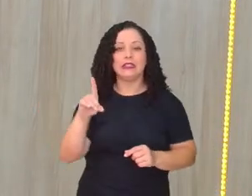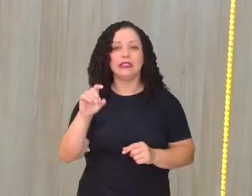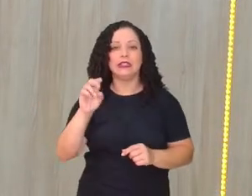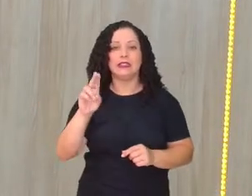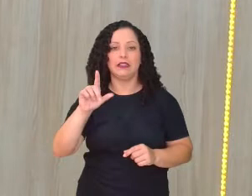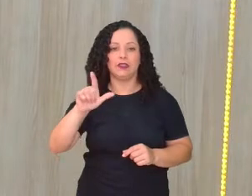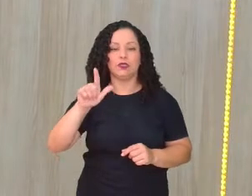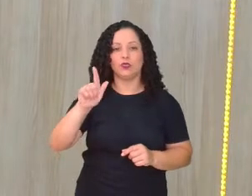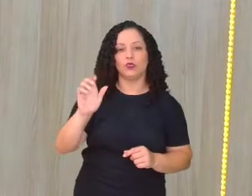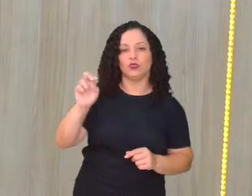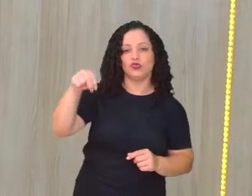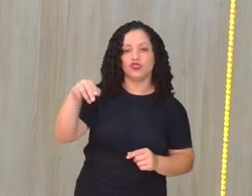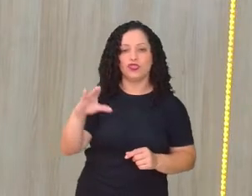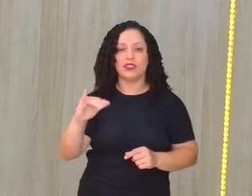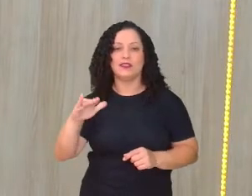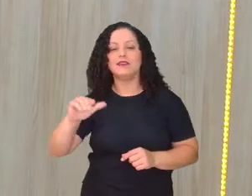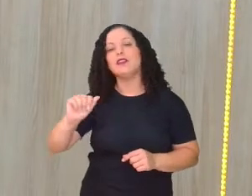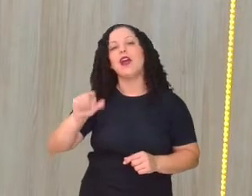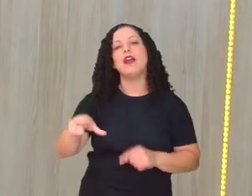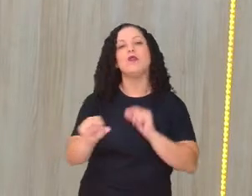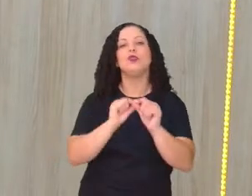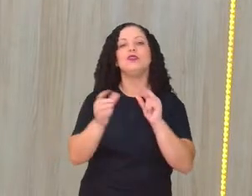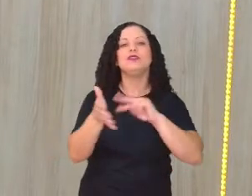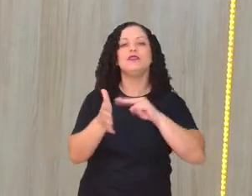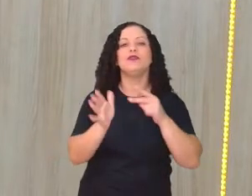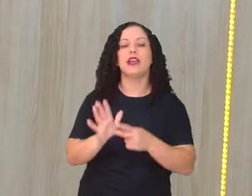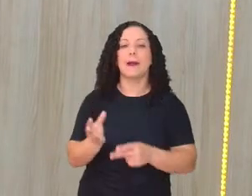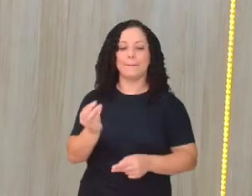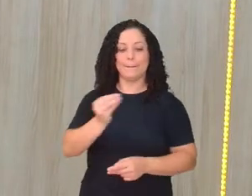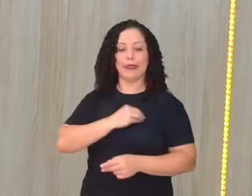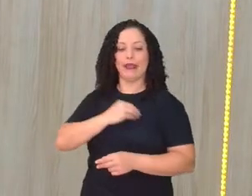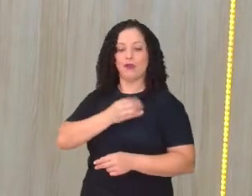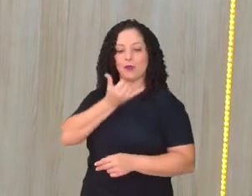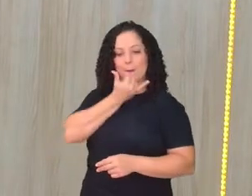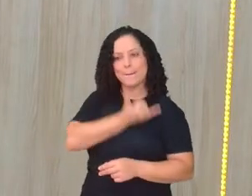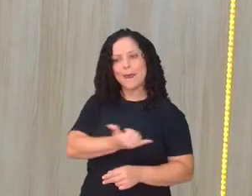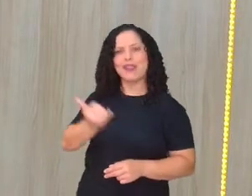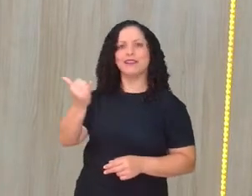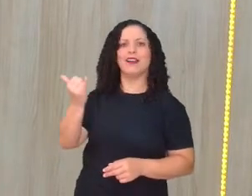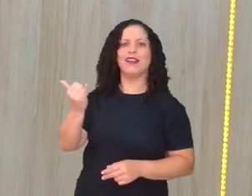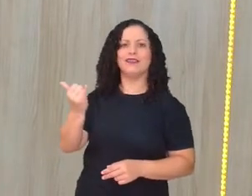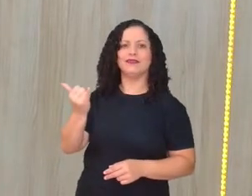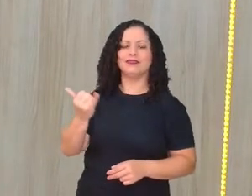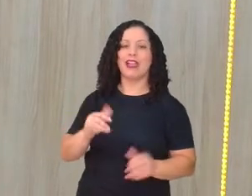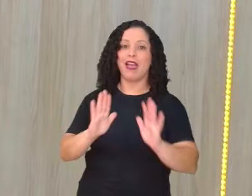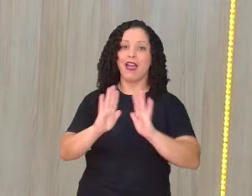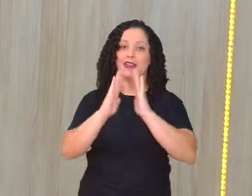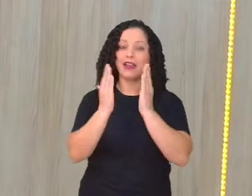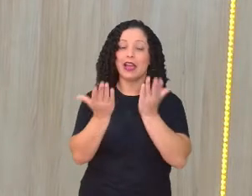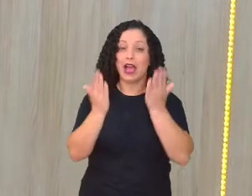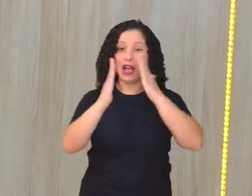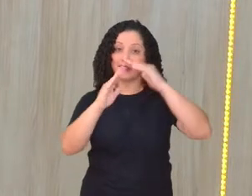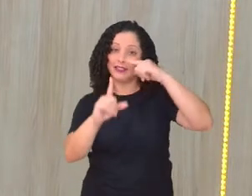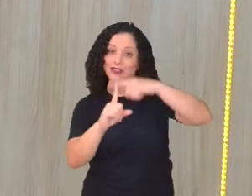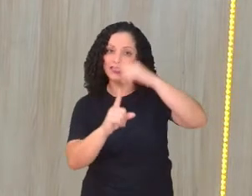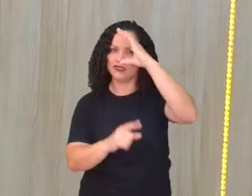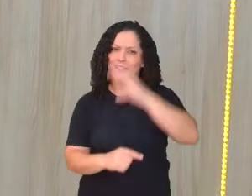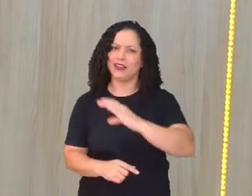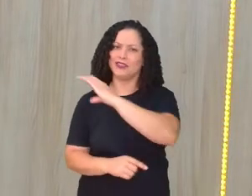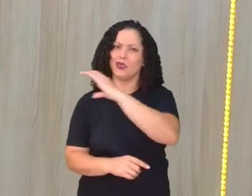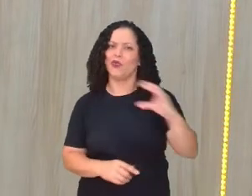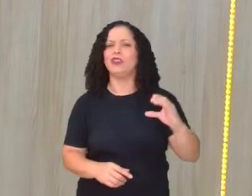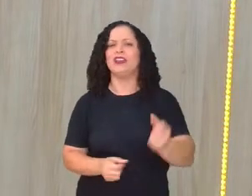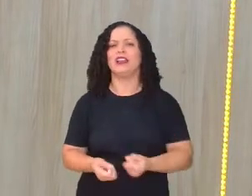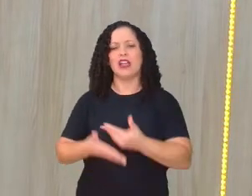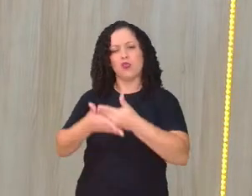pecados. Então, nesse sentido, né, a igreja começou a emitir certidões, né, de pecados perdoados,